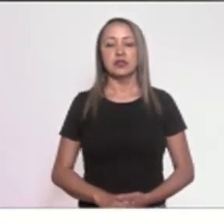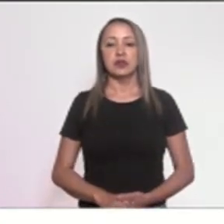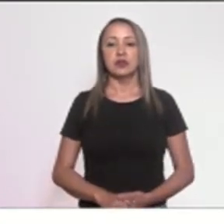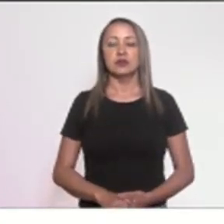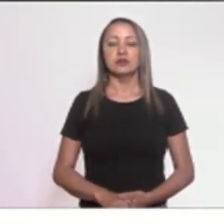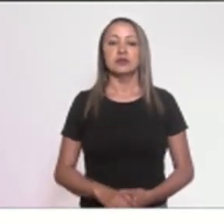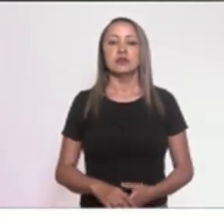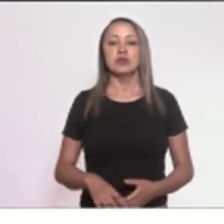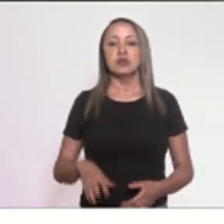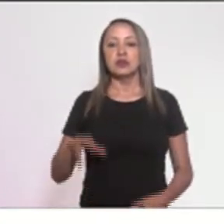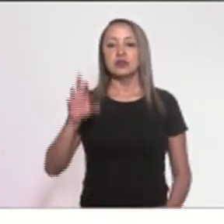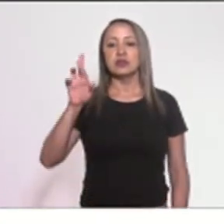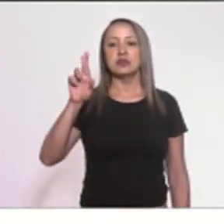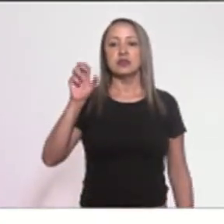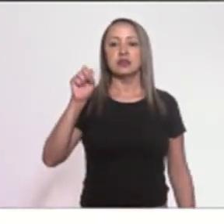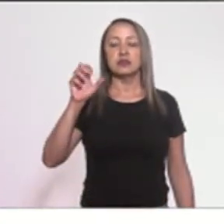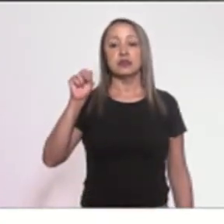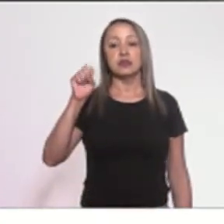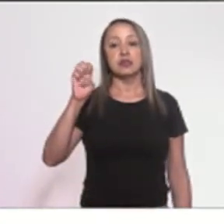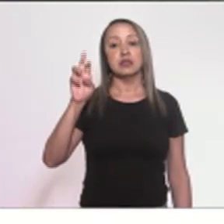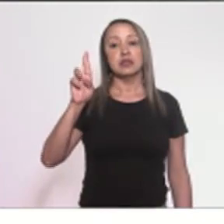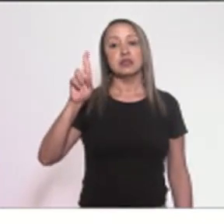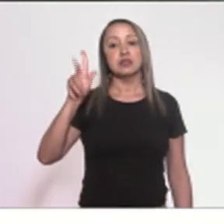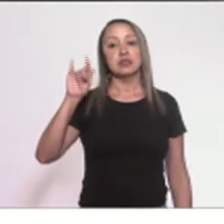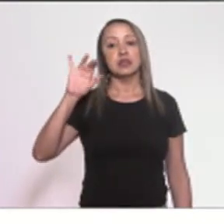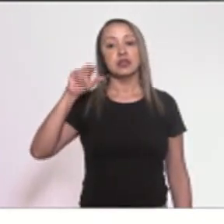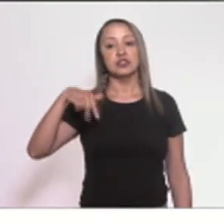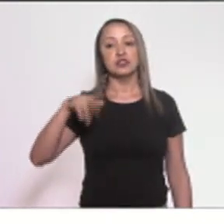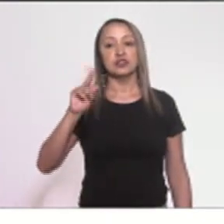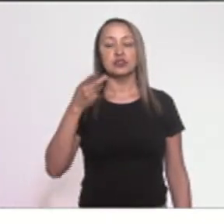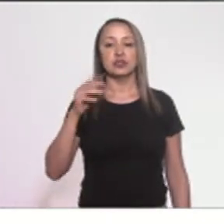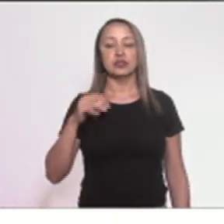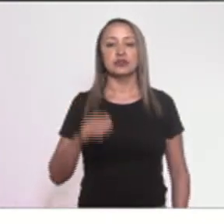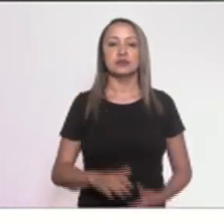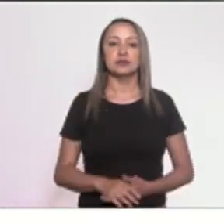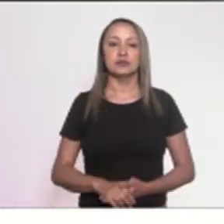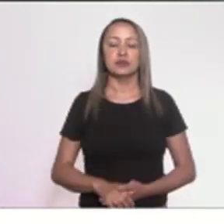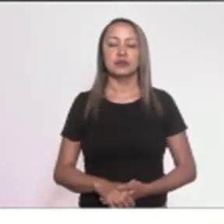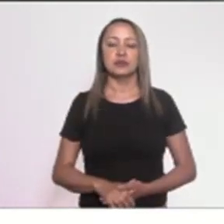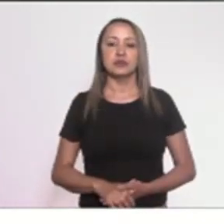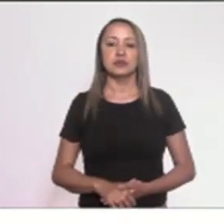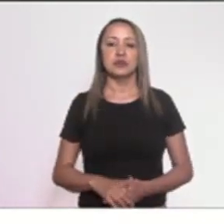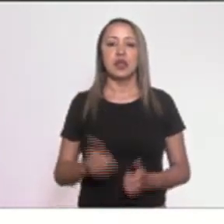Serginho, e vice-líder, o deputado Flávio Serafini.